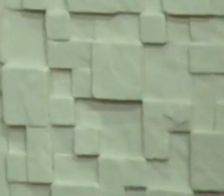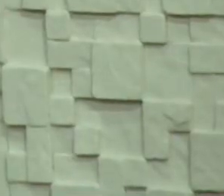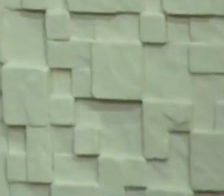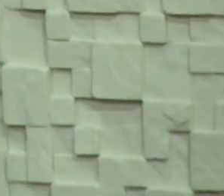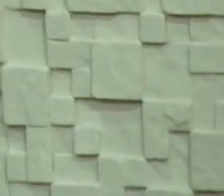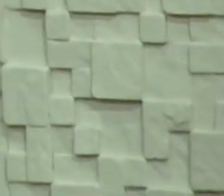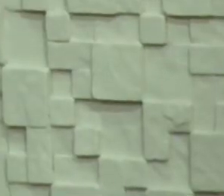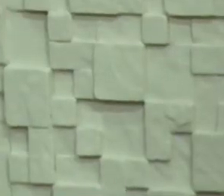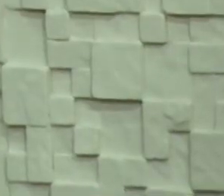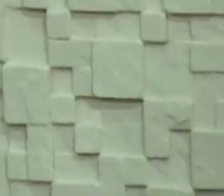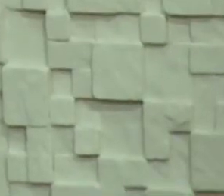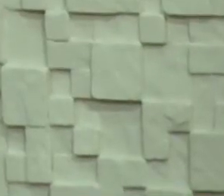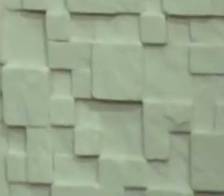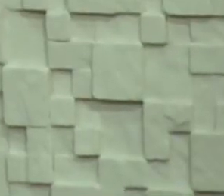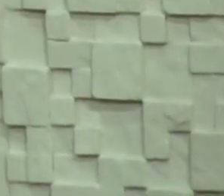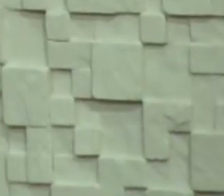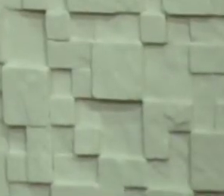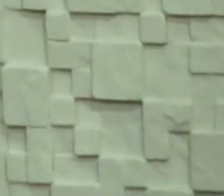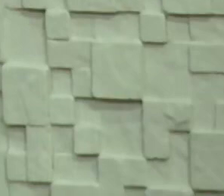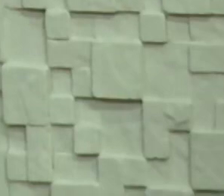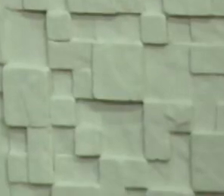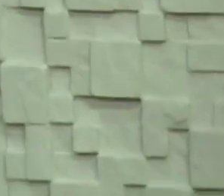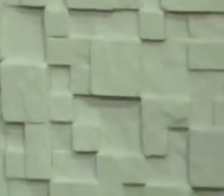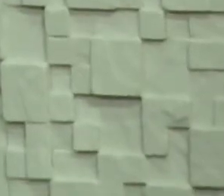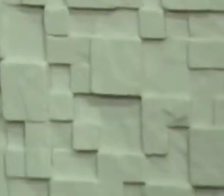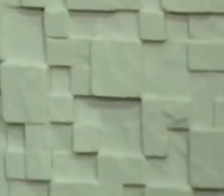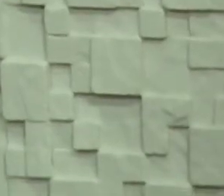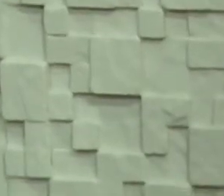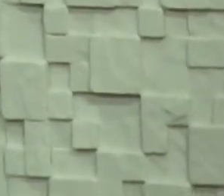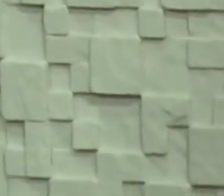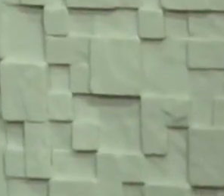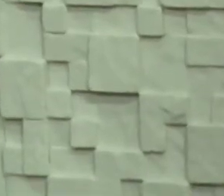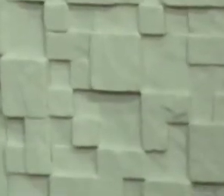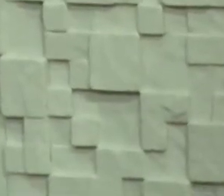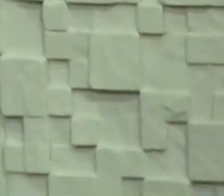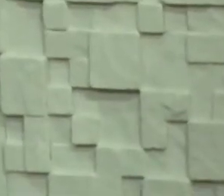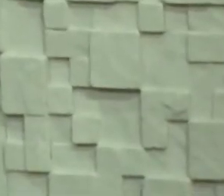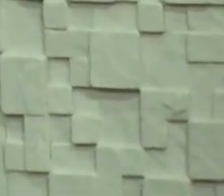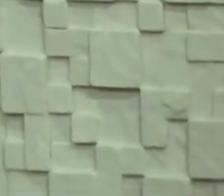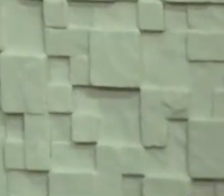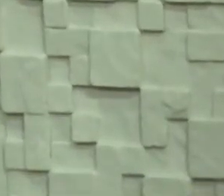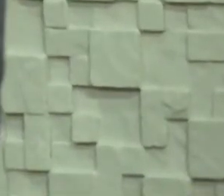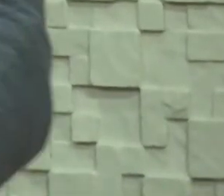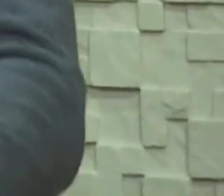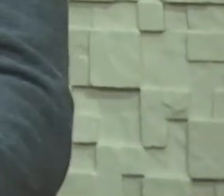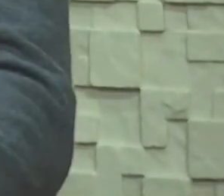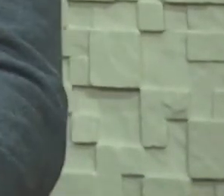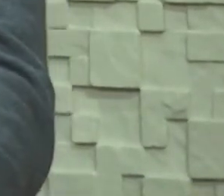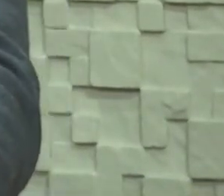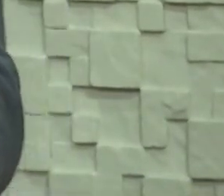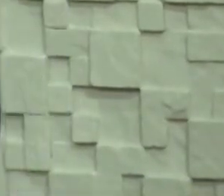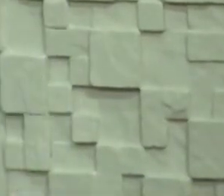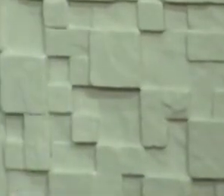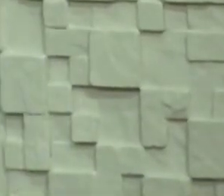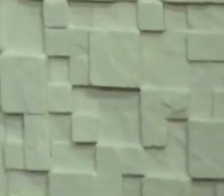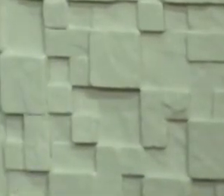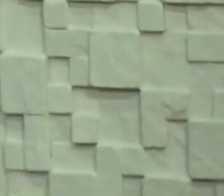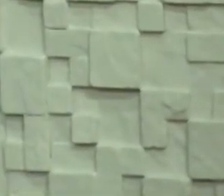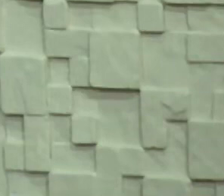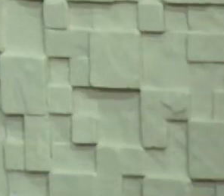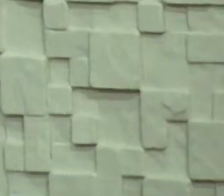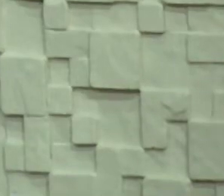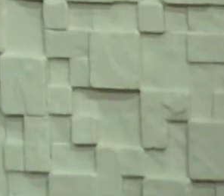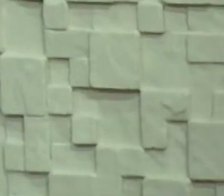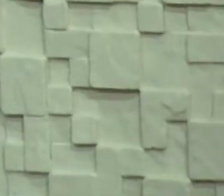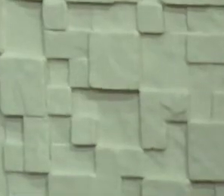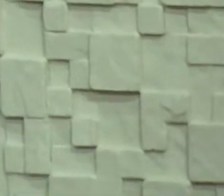princípio já foi superado mas a gente segue insistindo para que tanto nessa semana teremos o desafio de entrega